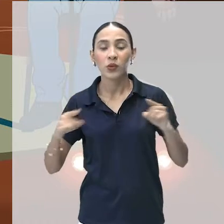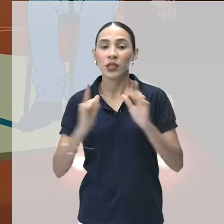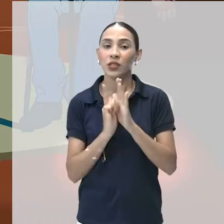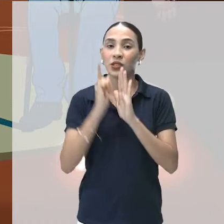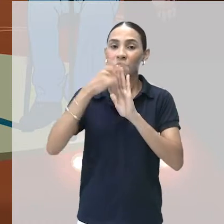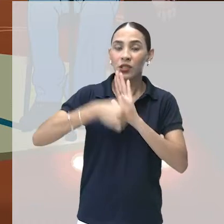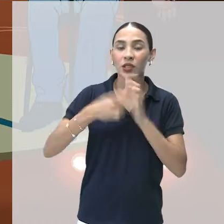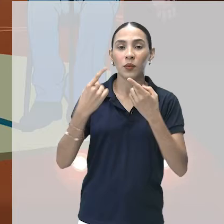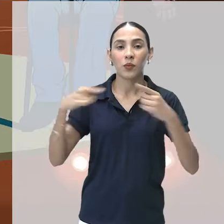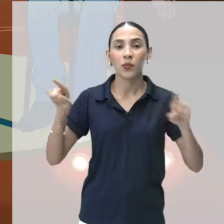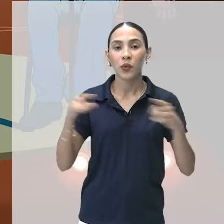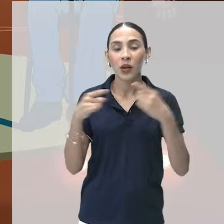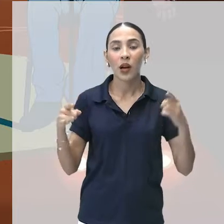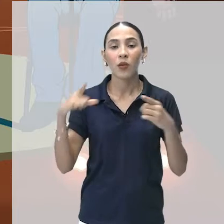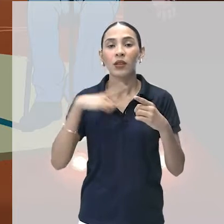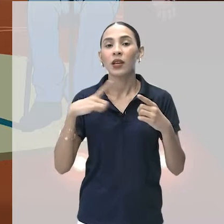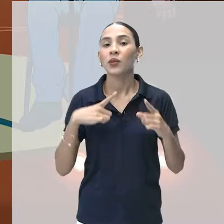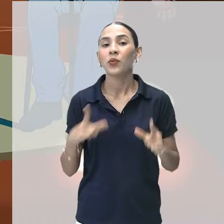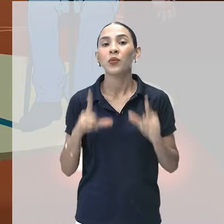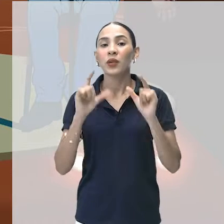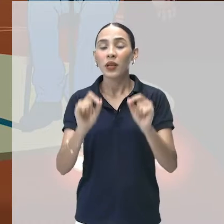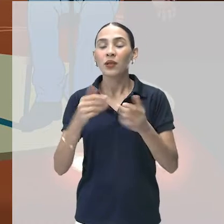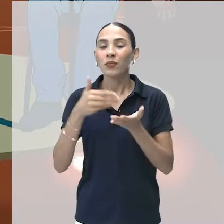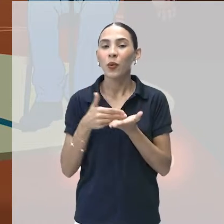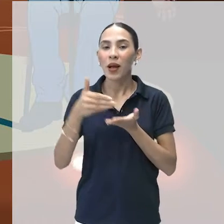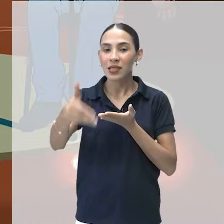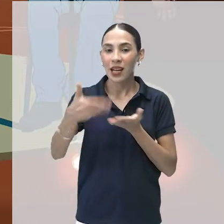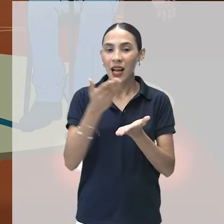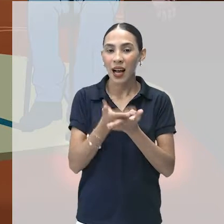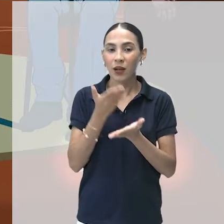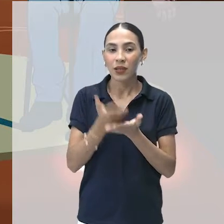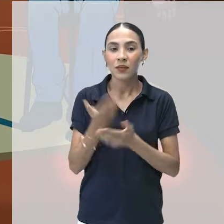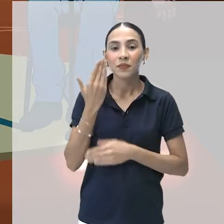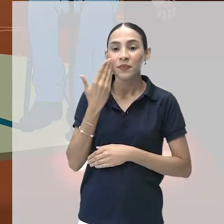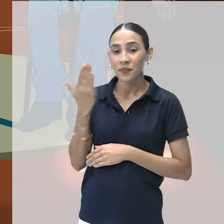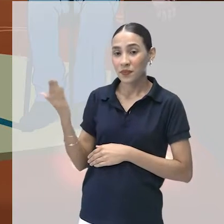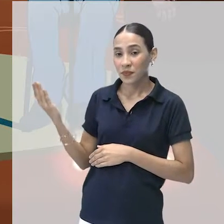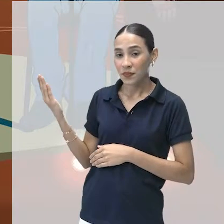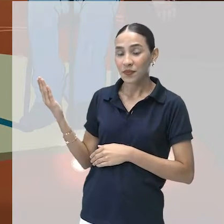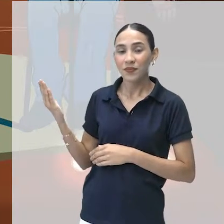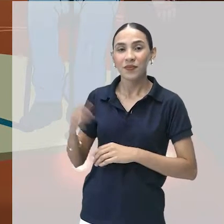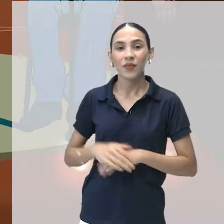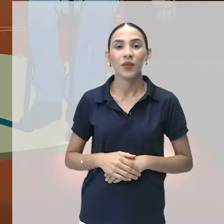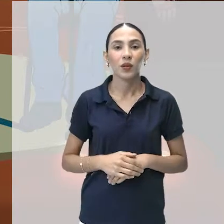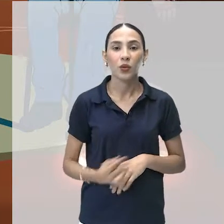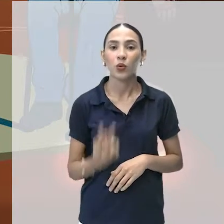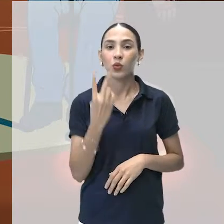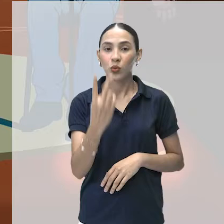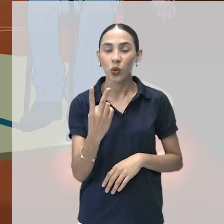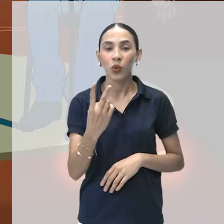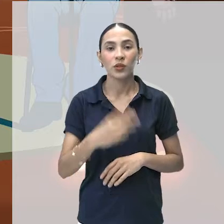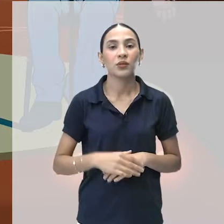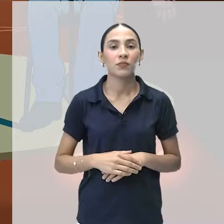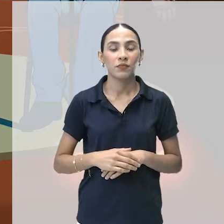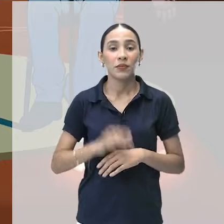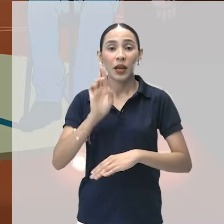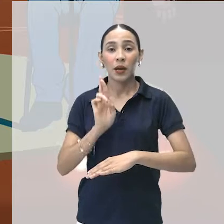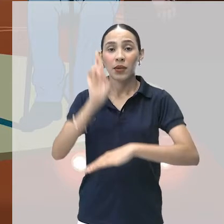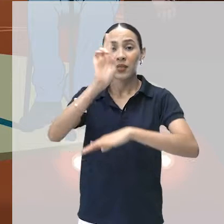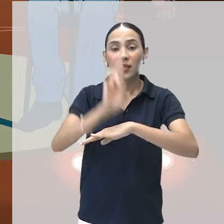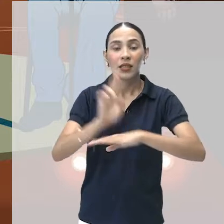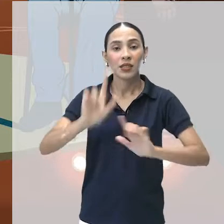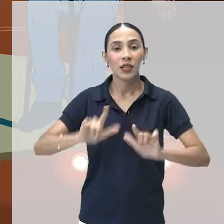musicais, que envolve então nada melhor para iniciar a nossa aula do que estar presente aqui um dos representantes